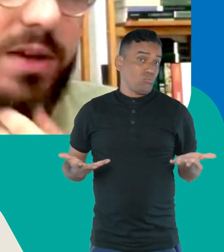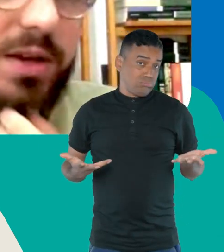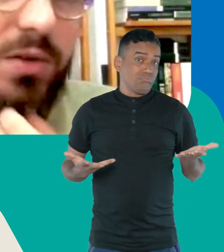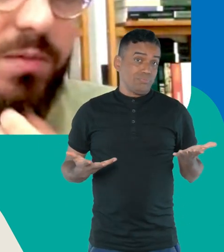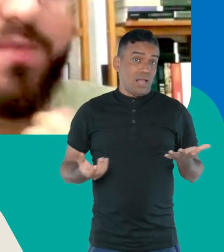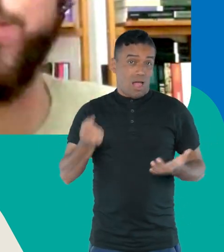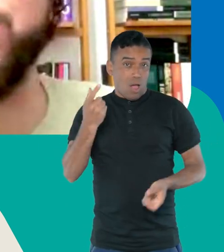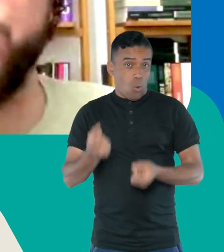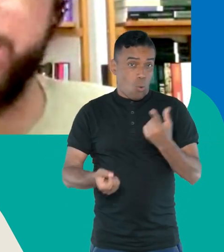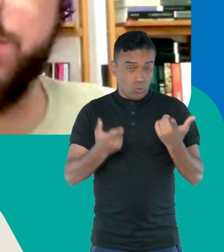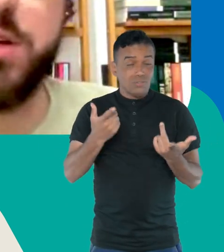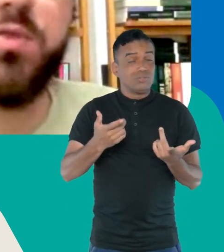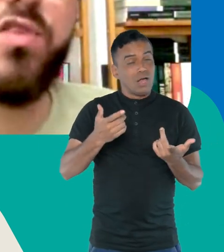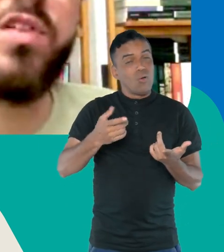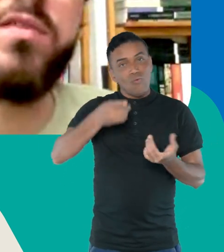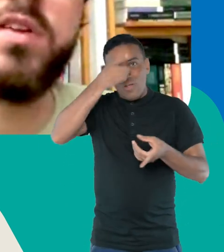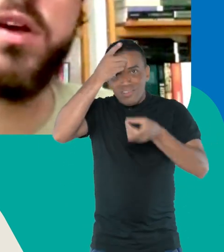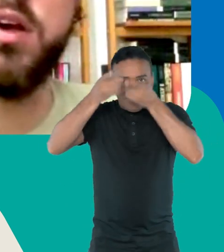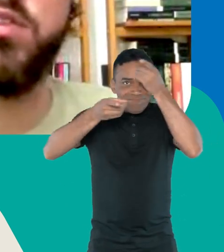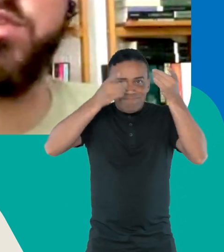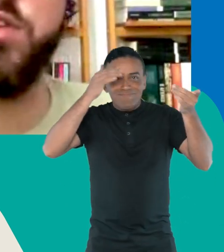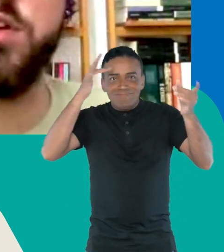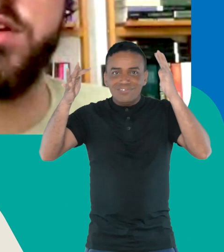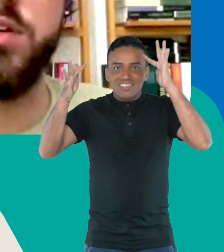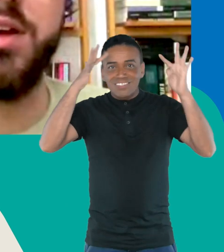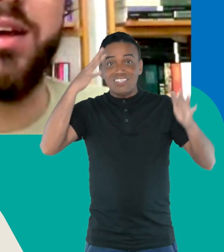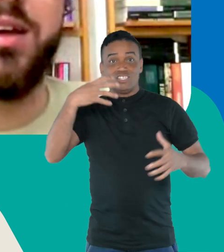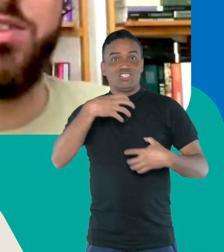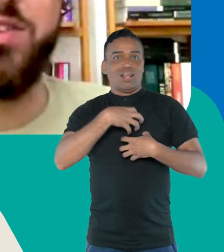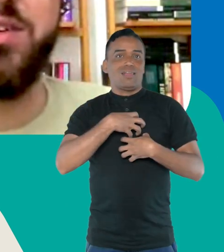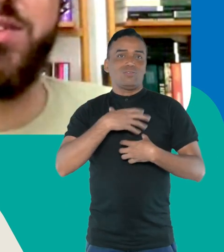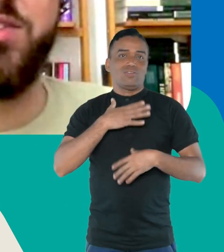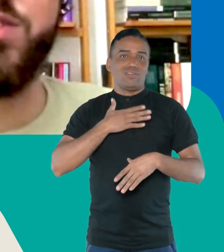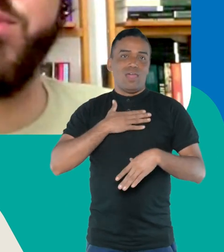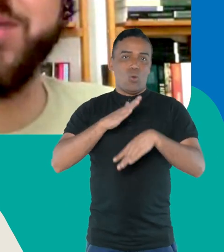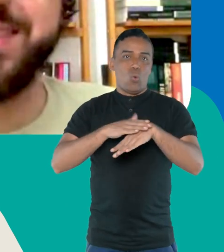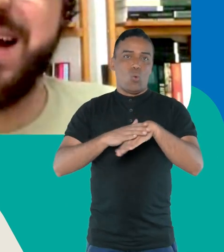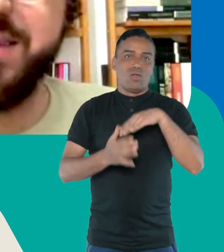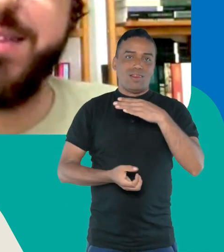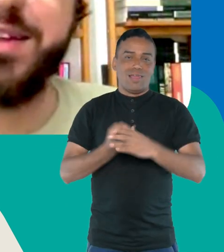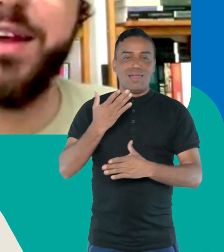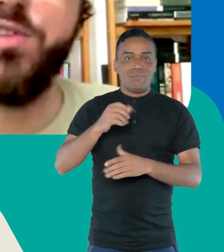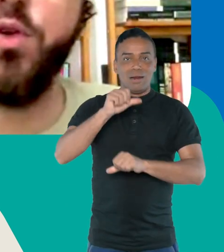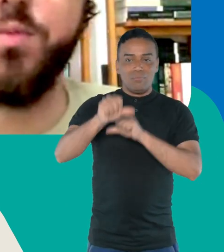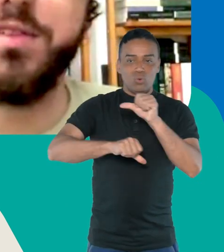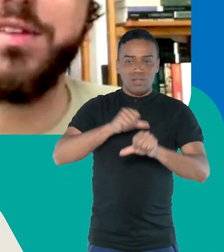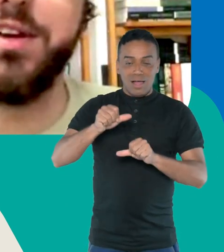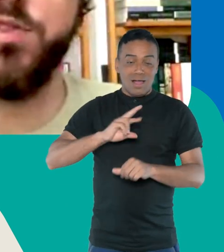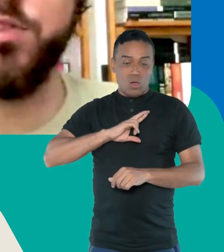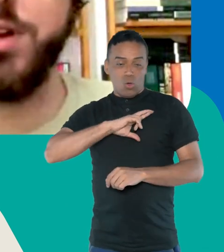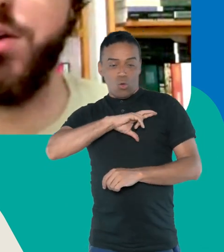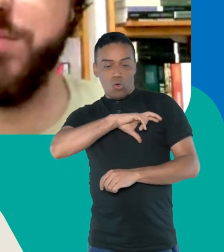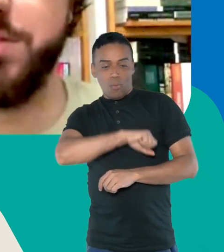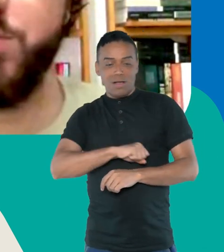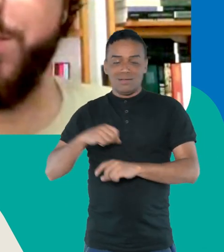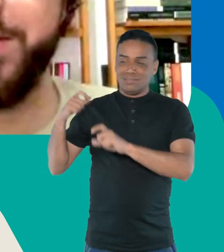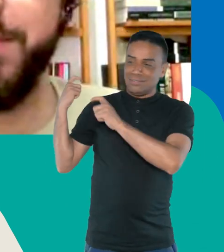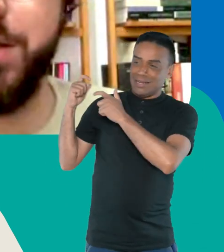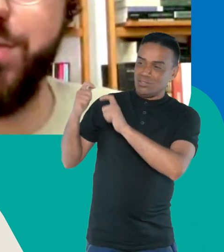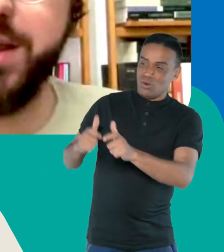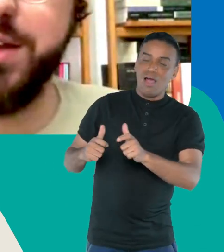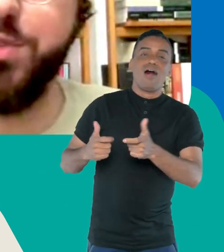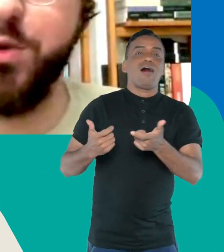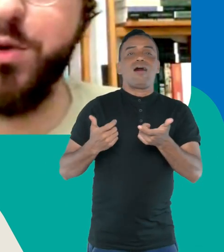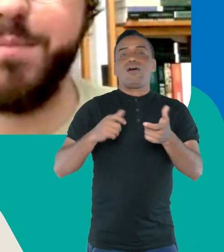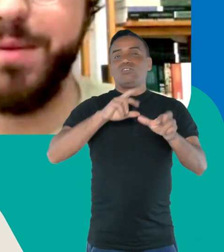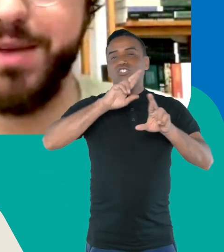uma forma inventiva que eu tive de desmontar essa ideia de romance tradicional, fazer um romance